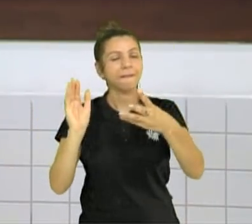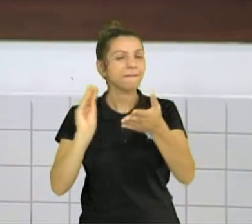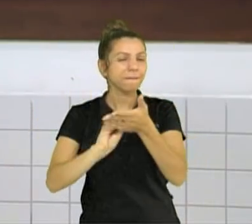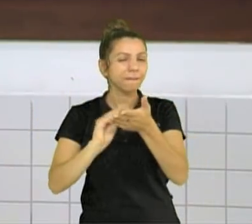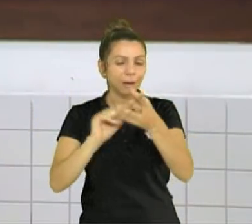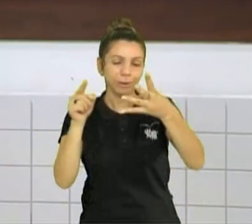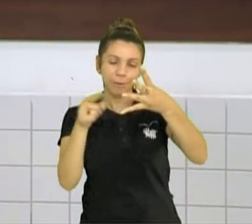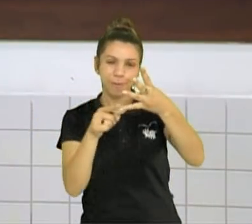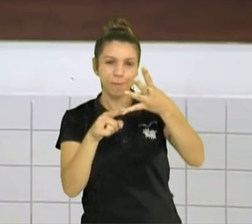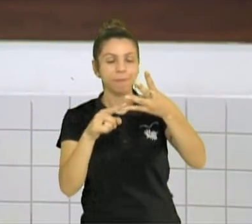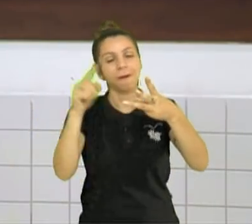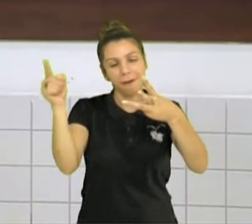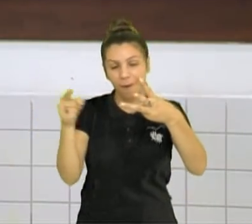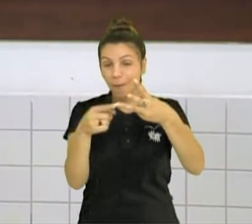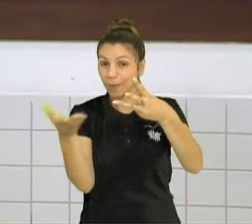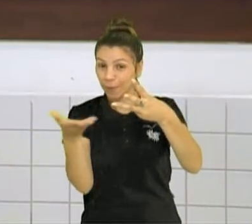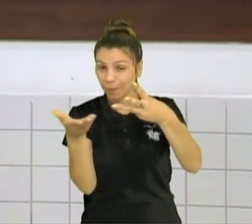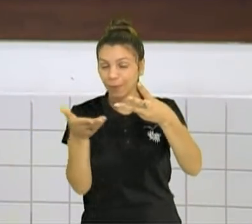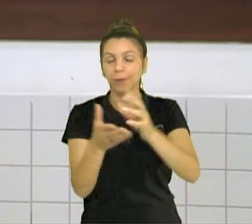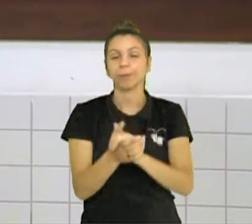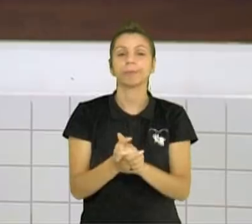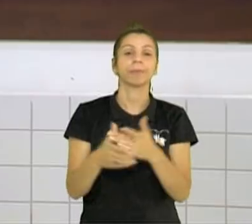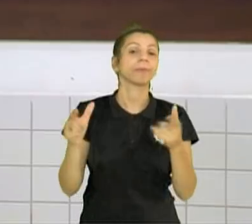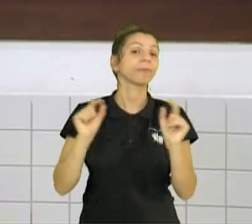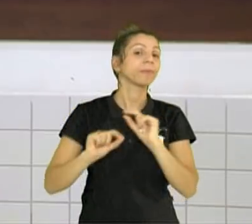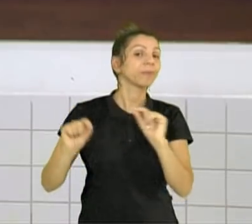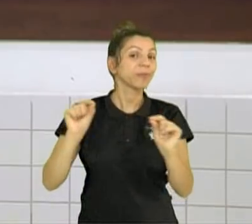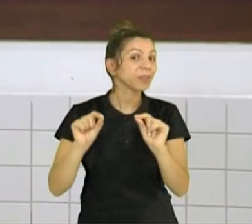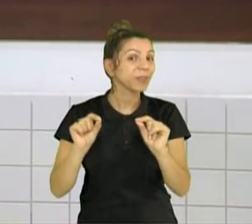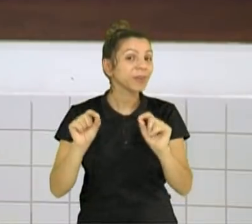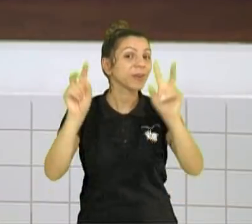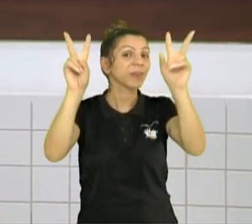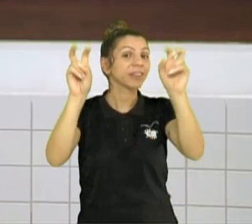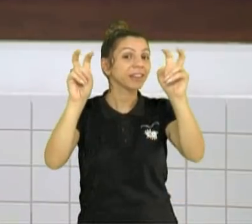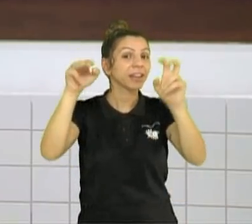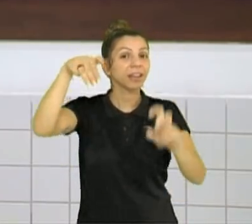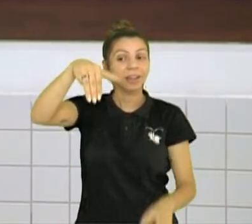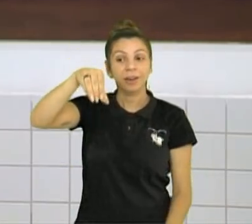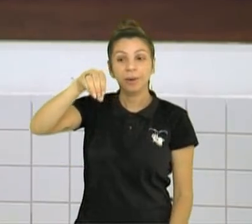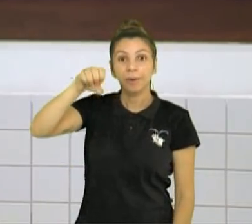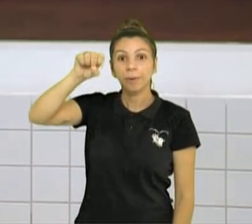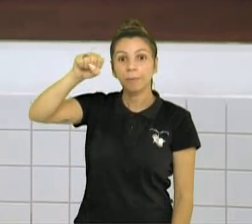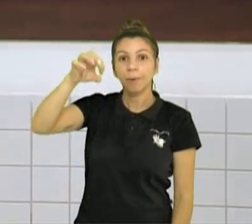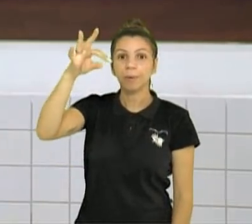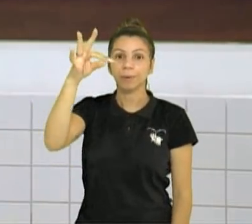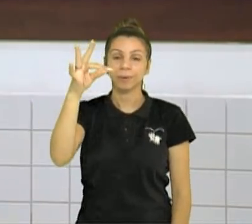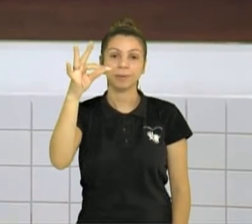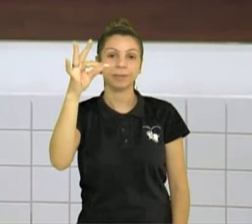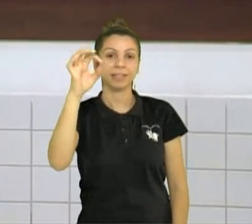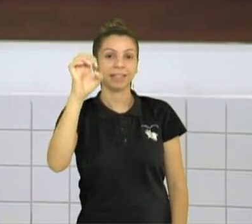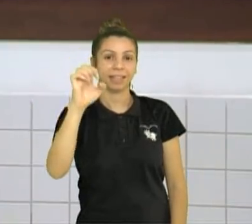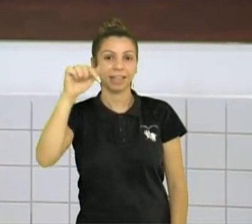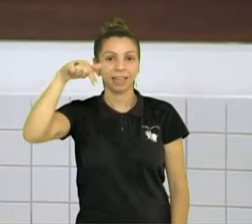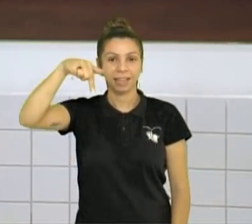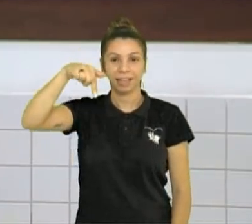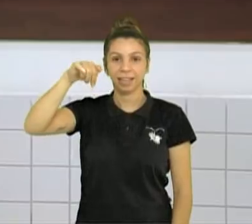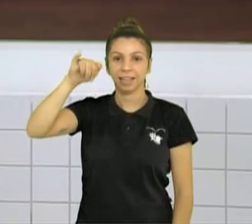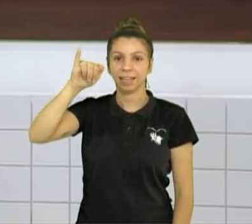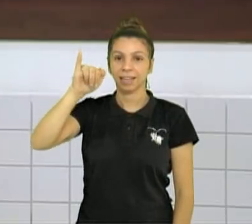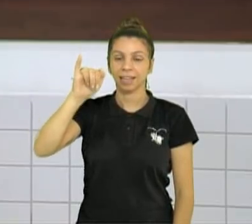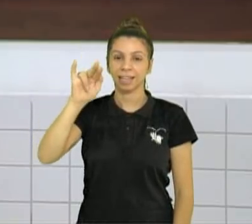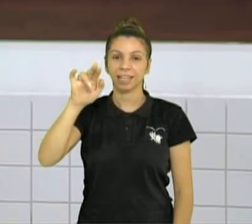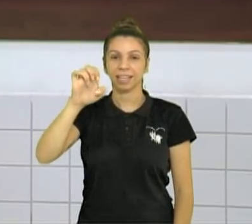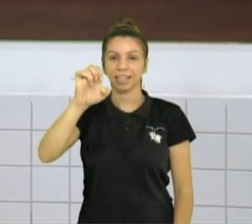finalizar. Agora vamos para o tema Montesquieu e a tripartição do poder. Poxa, esse aí foi um pedido meu para que